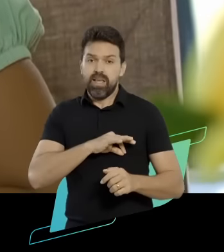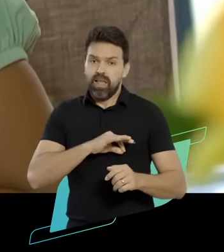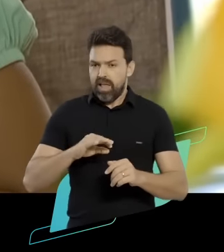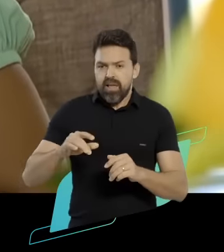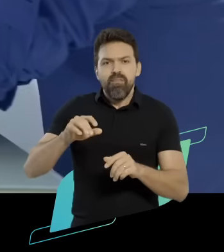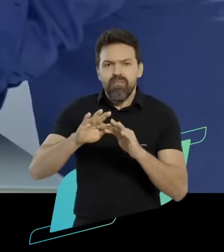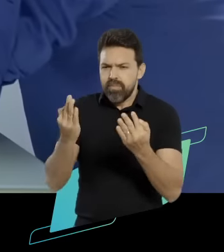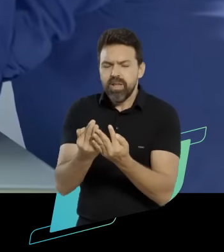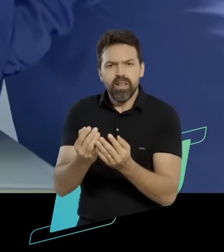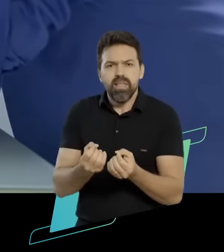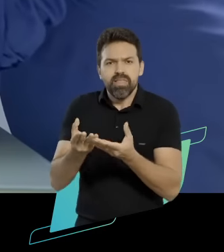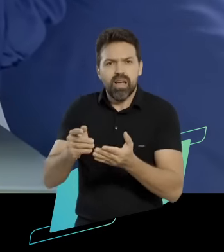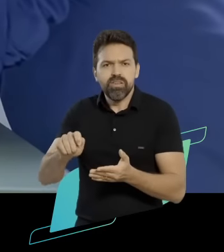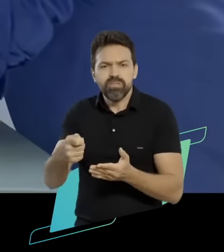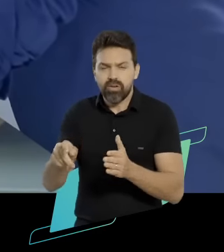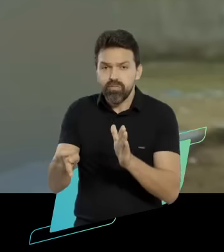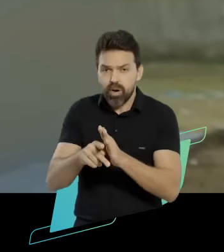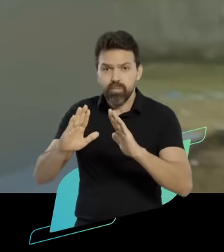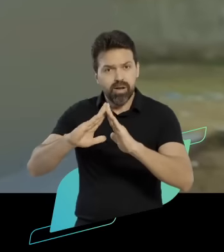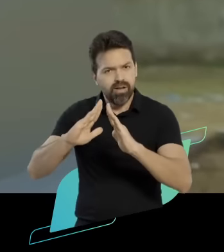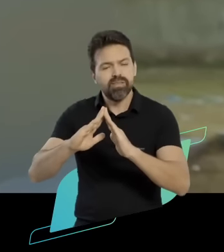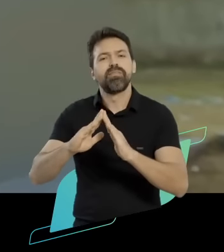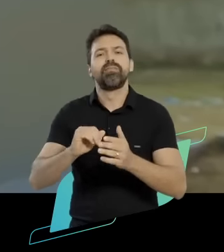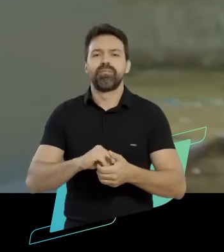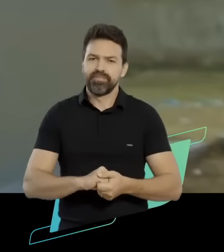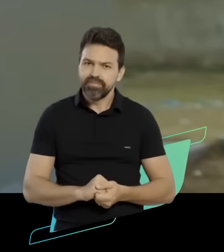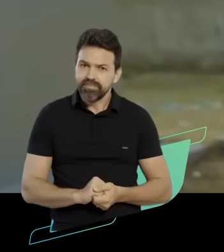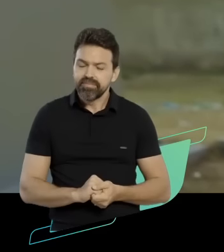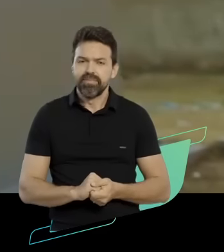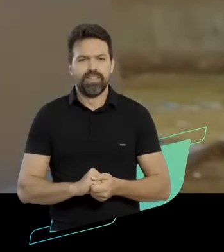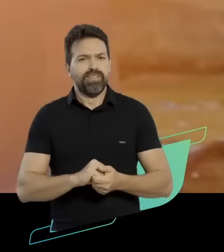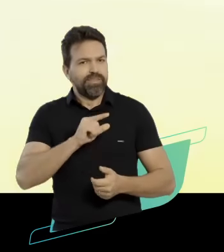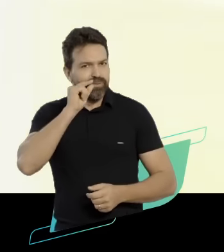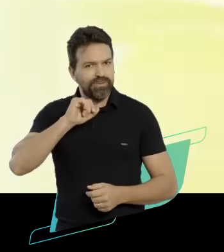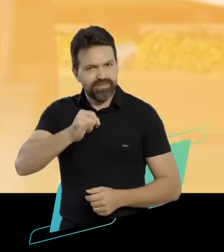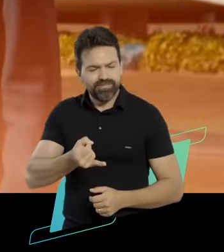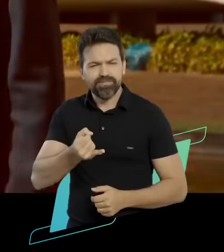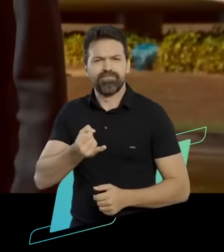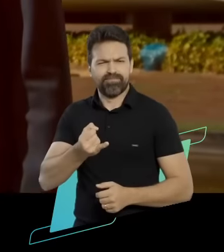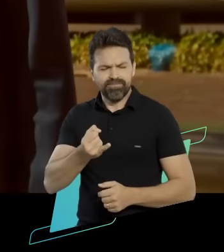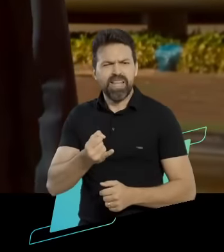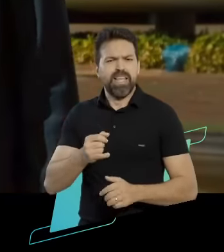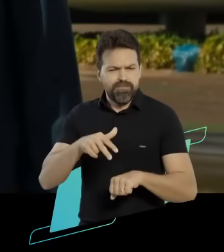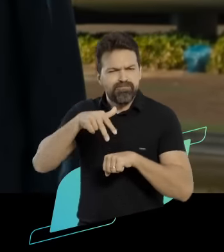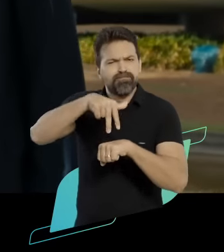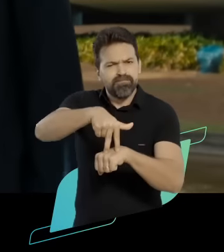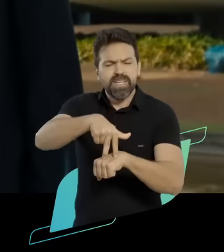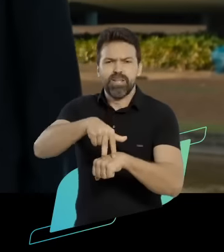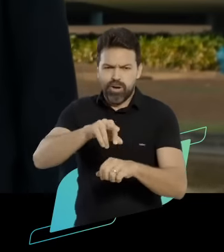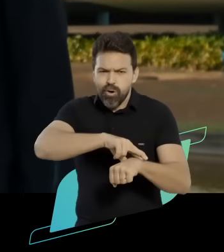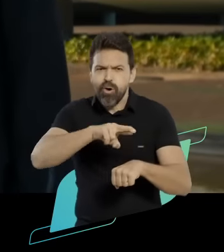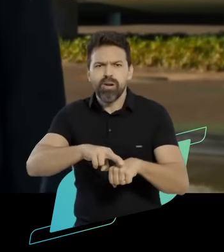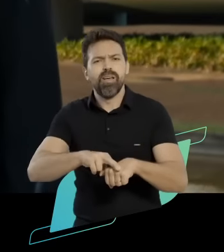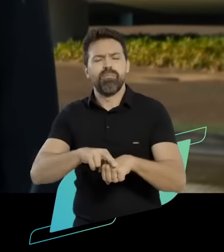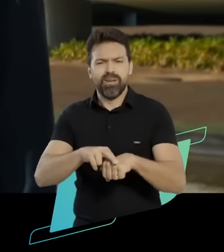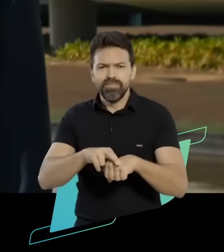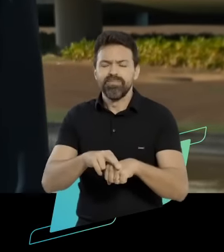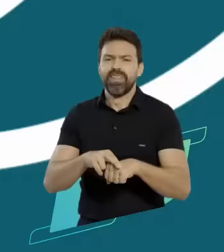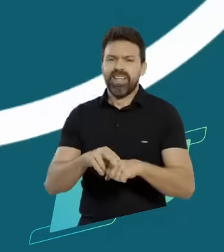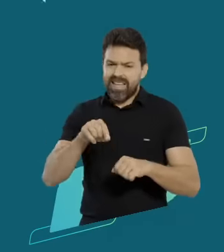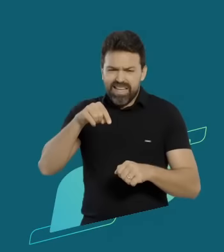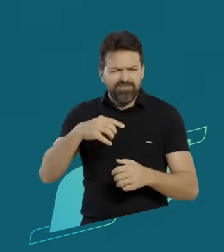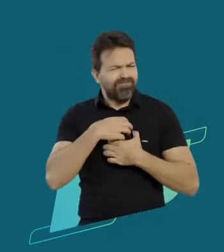coloca nas mãos de uma família as chaves da casa própria. Romero Jucá, a voz forte de